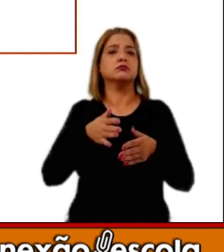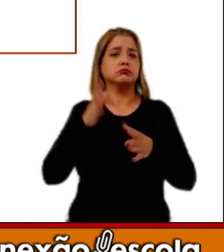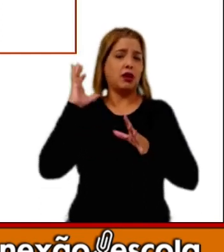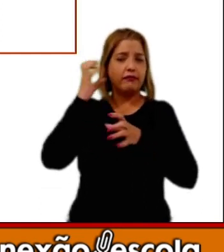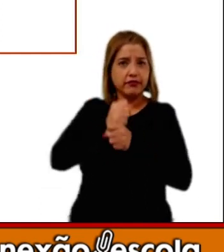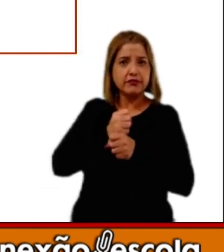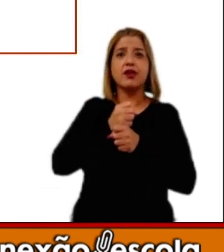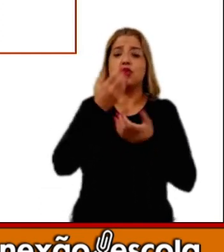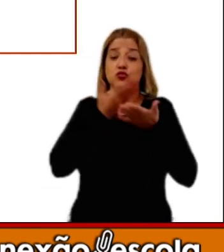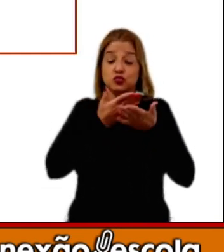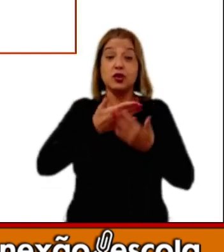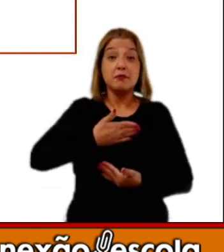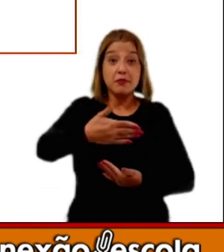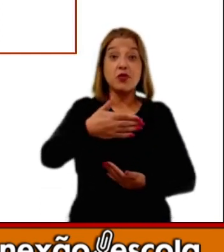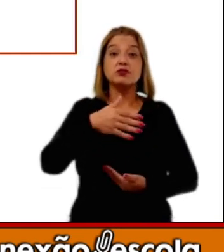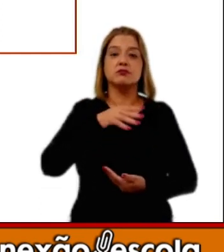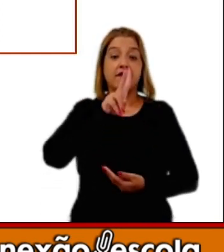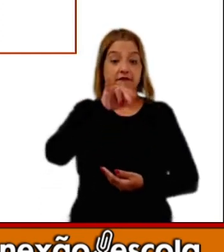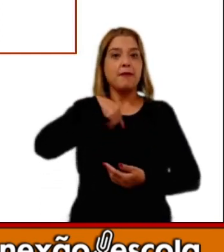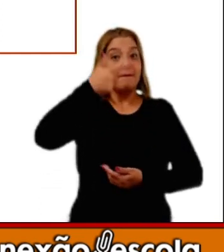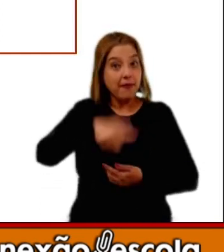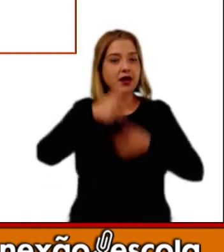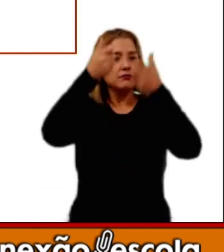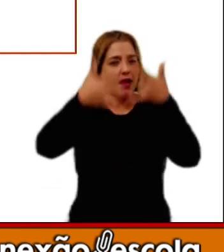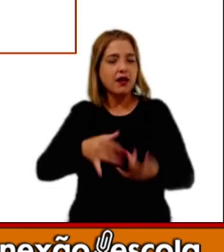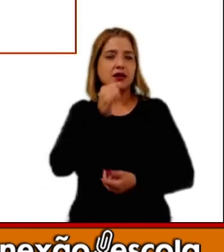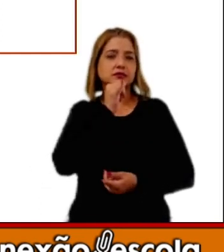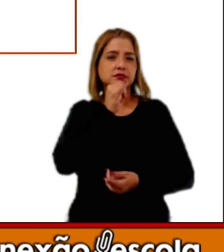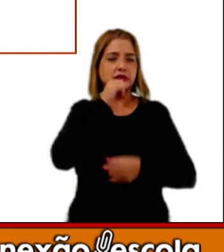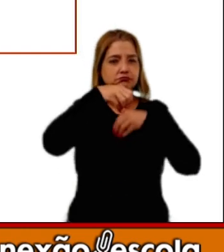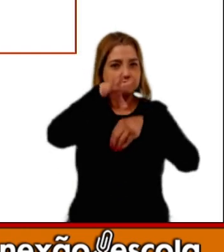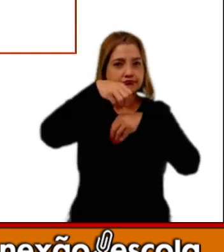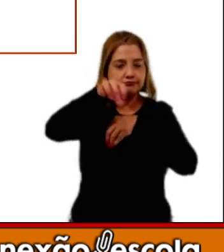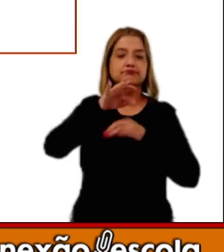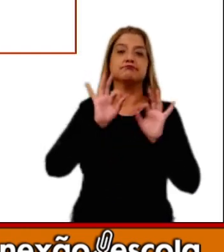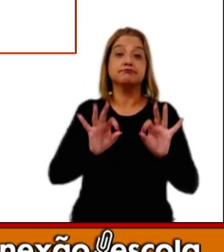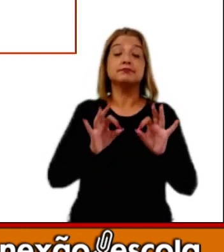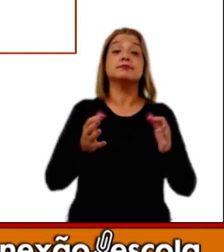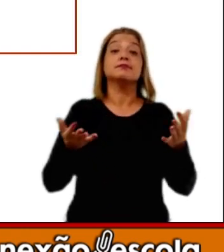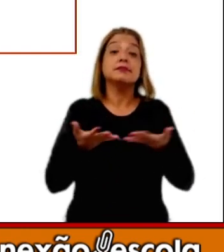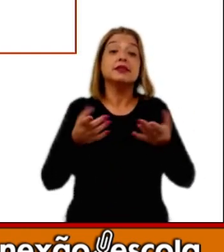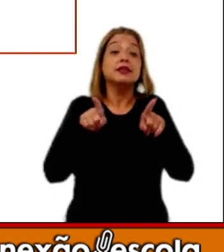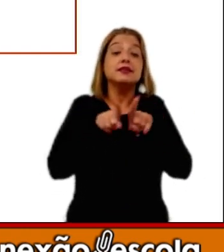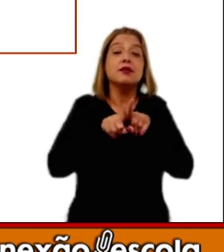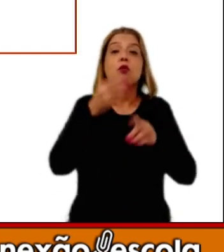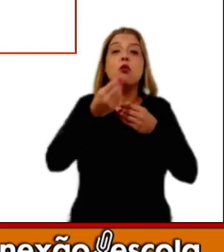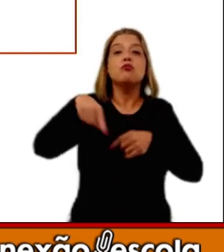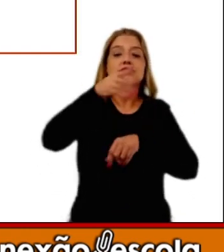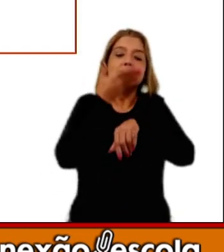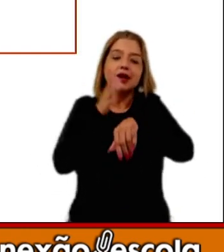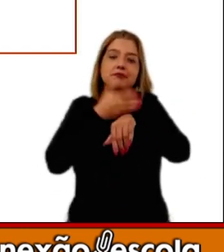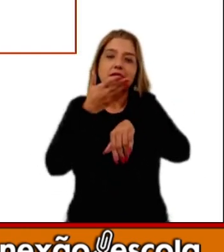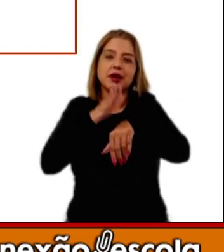deles Lembrando que na próxima aula eu trarei outros exemplos certo e de forma que vocês possam praticar